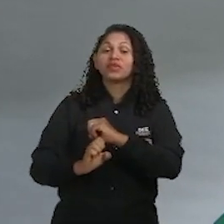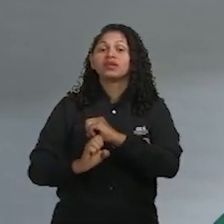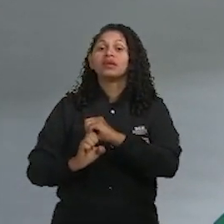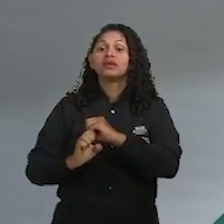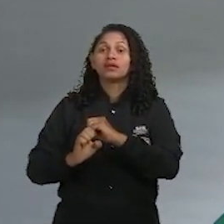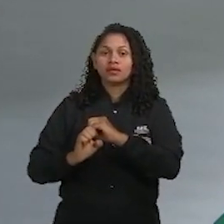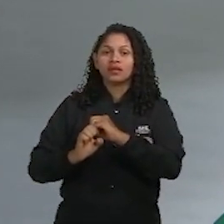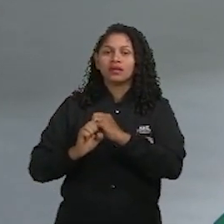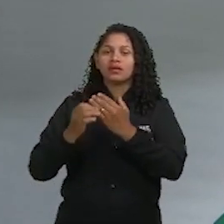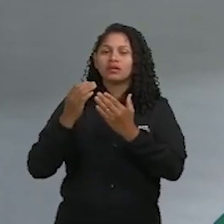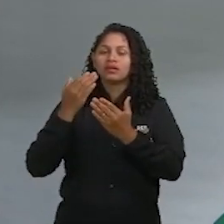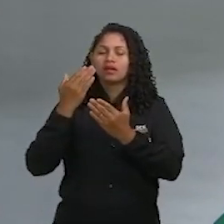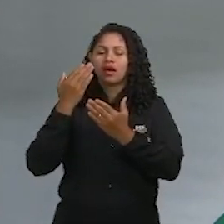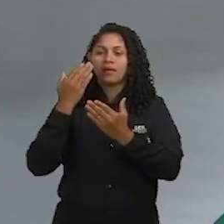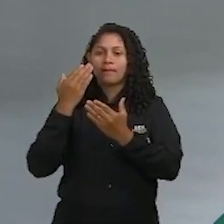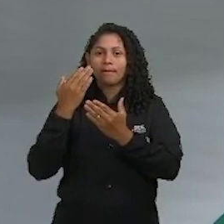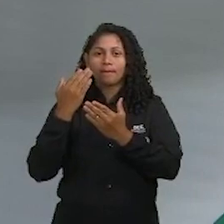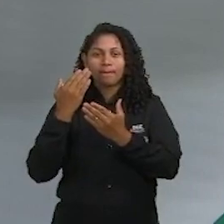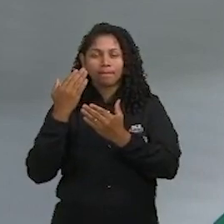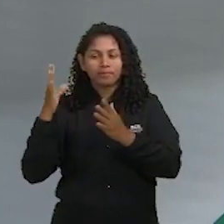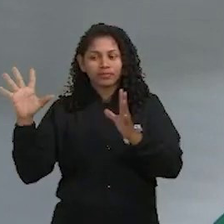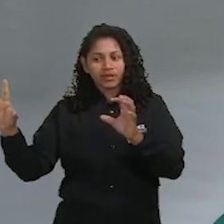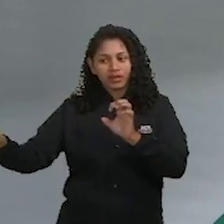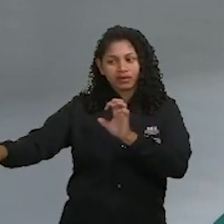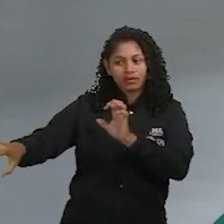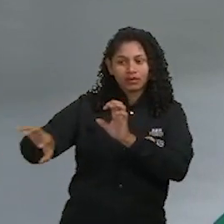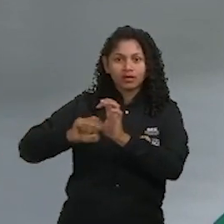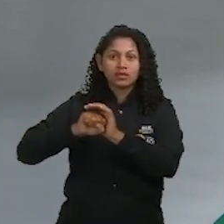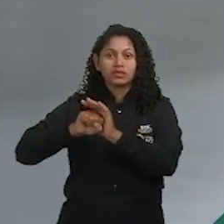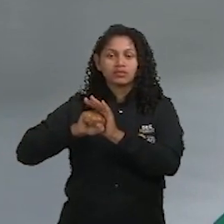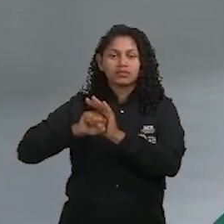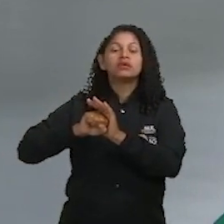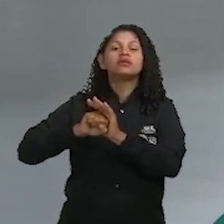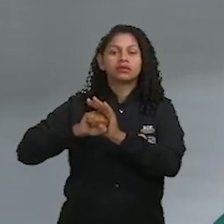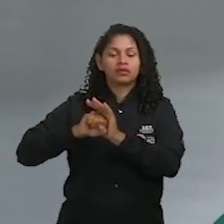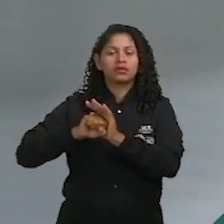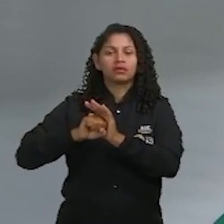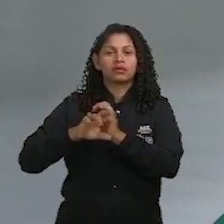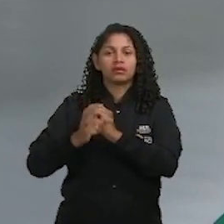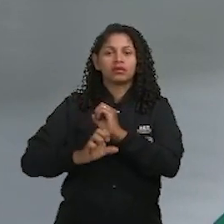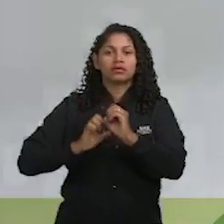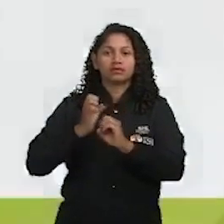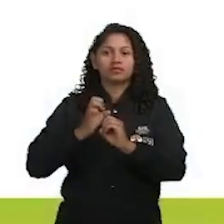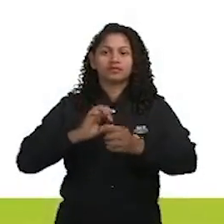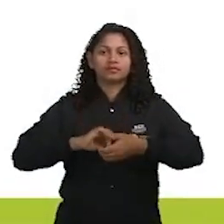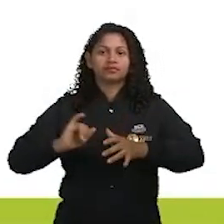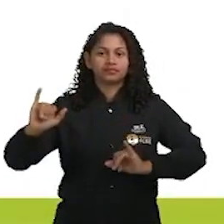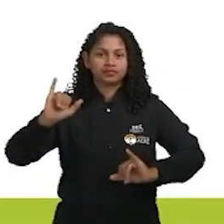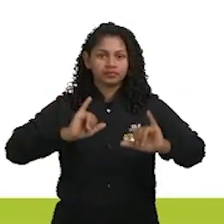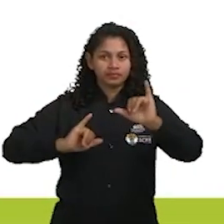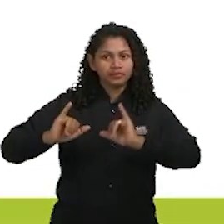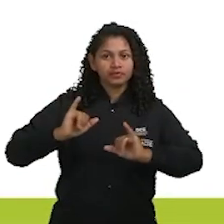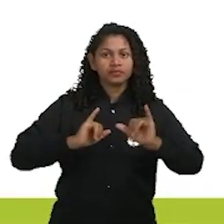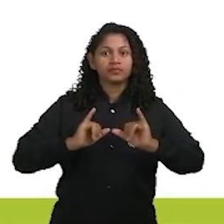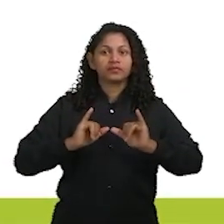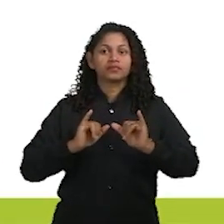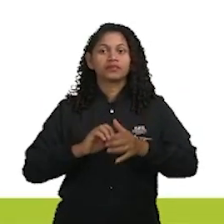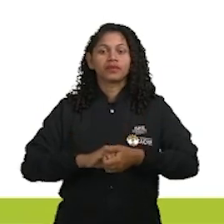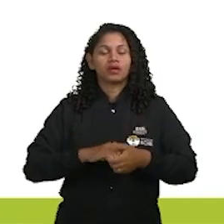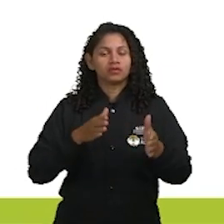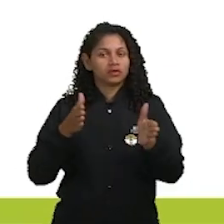de redução nessa reação química. Então, os processos de reação